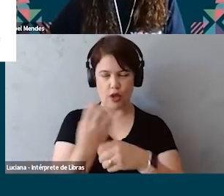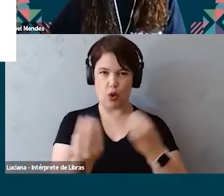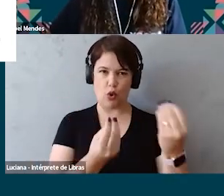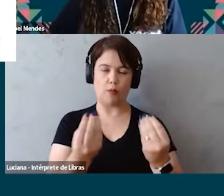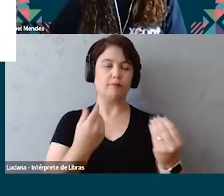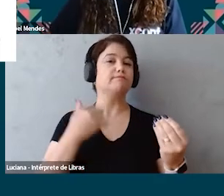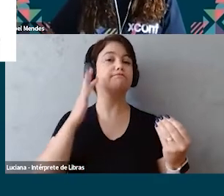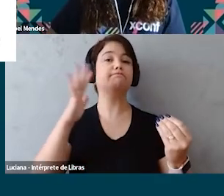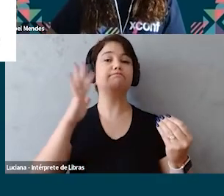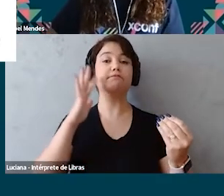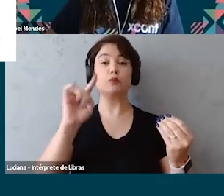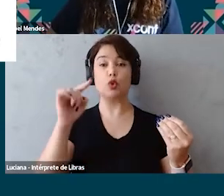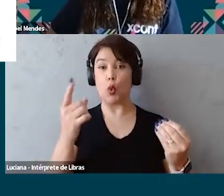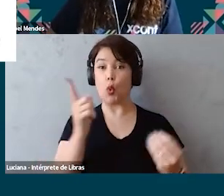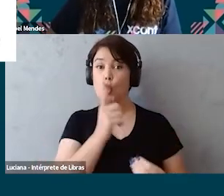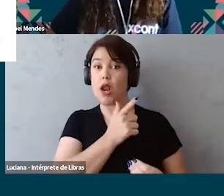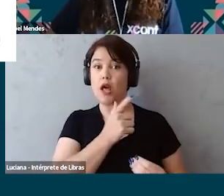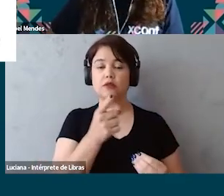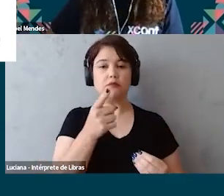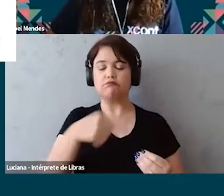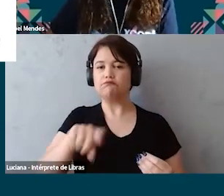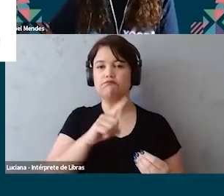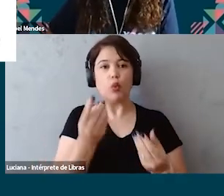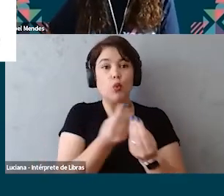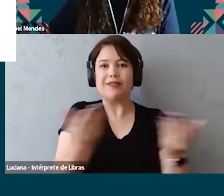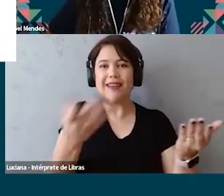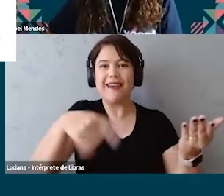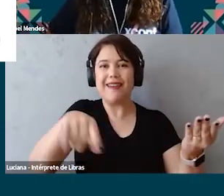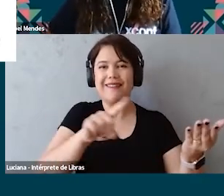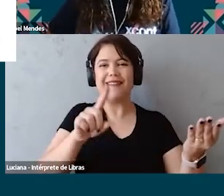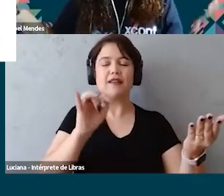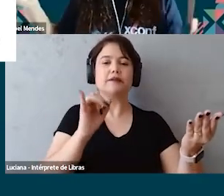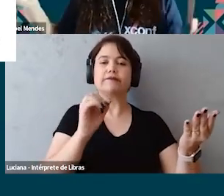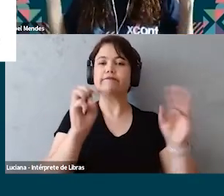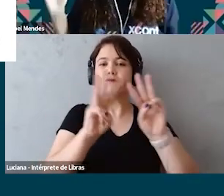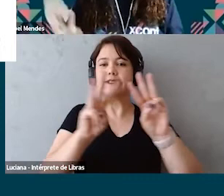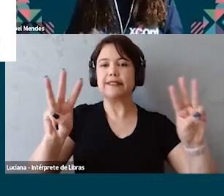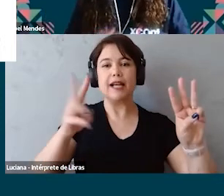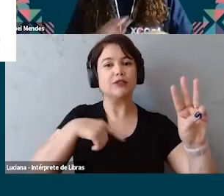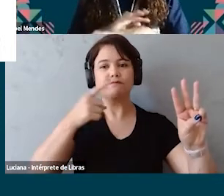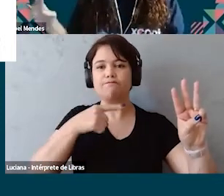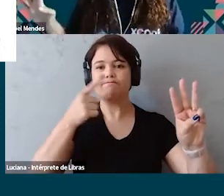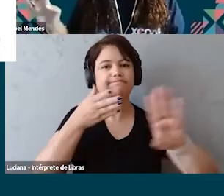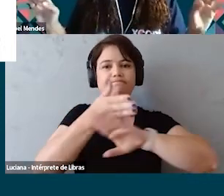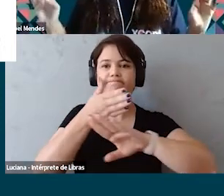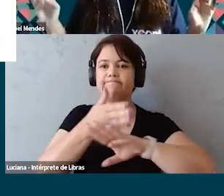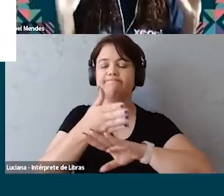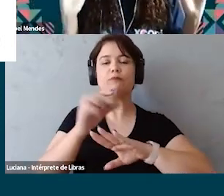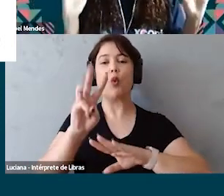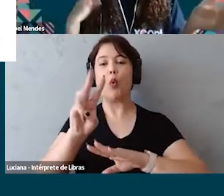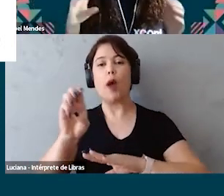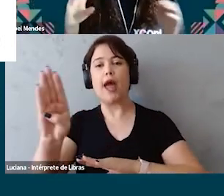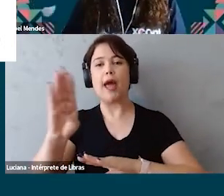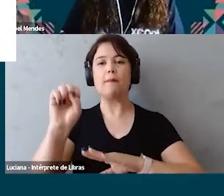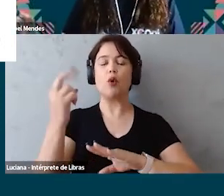conta. Imagine que o Sanduba não atende PCDs. O site dele é inacessível e ele não atende,